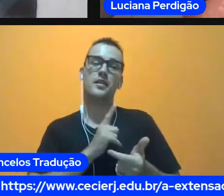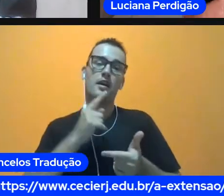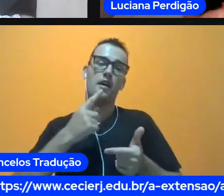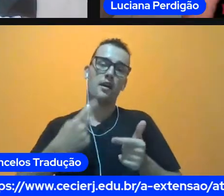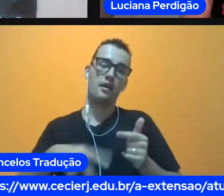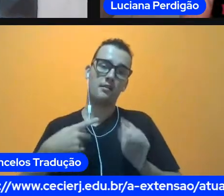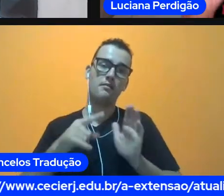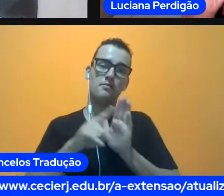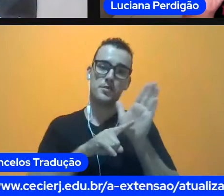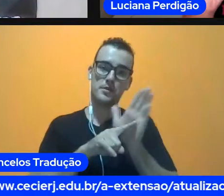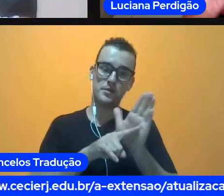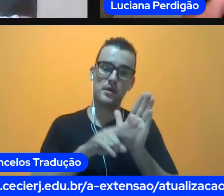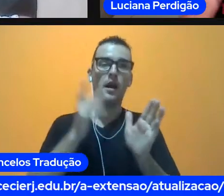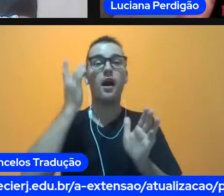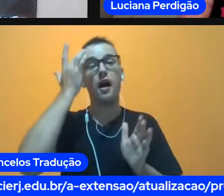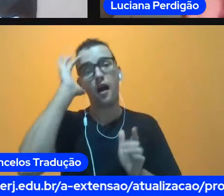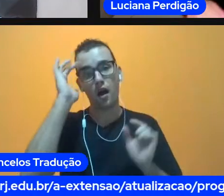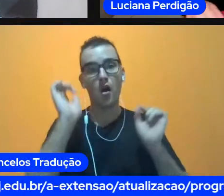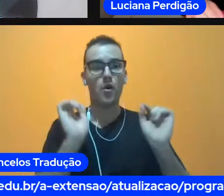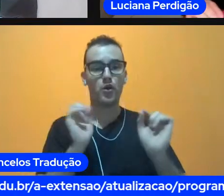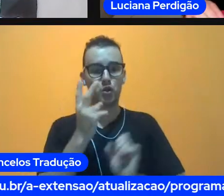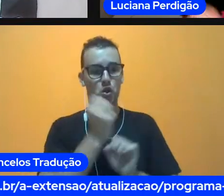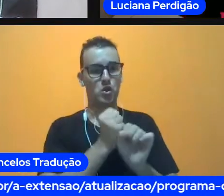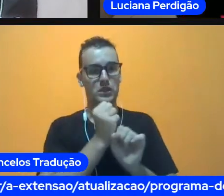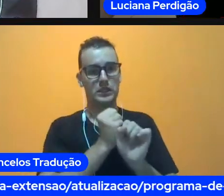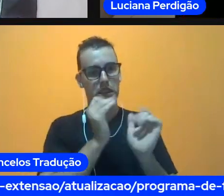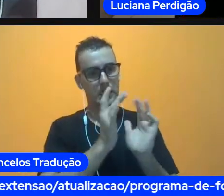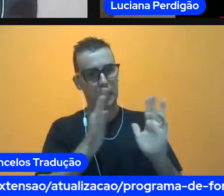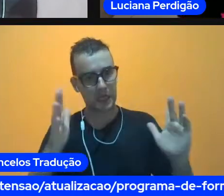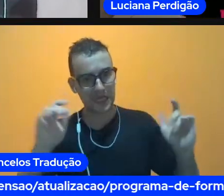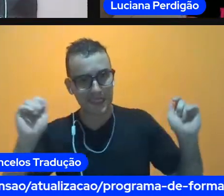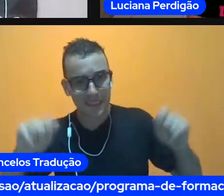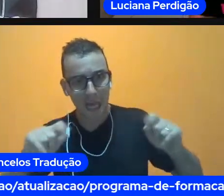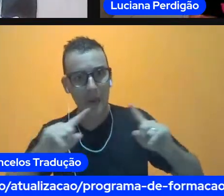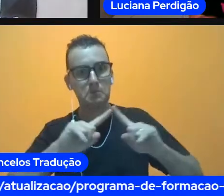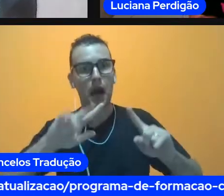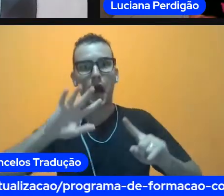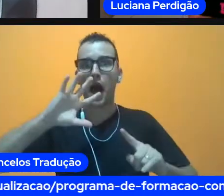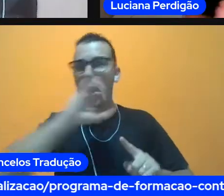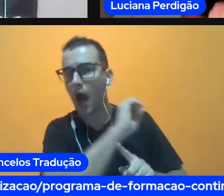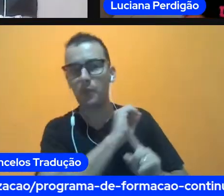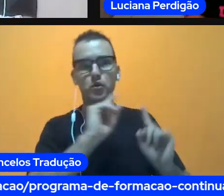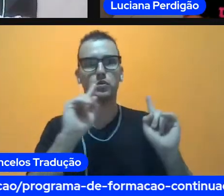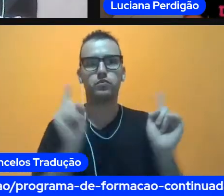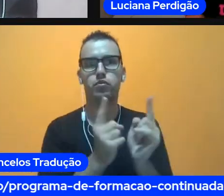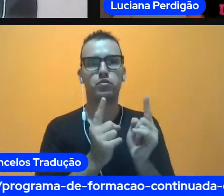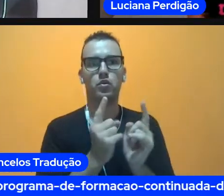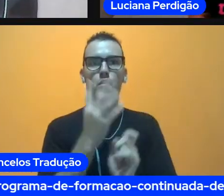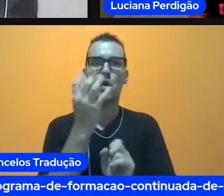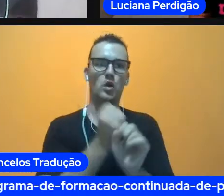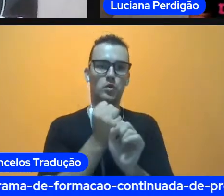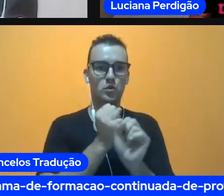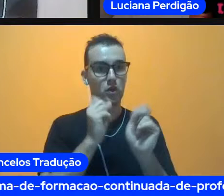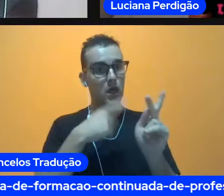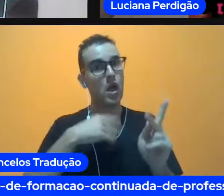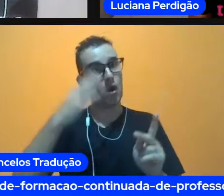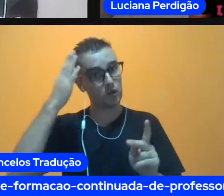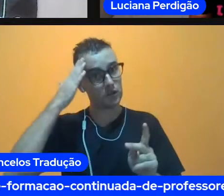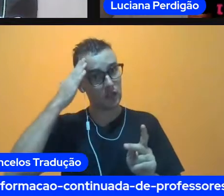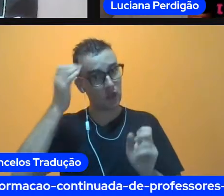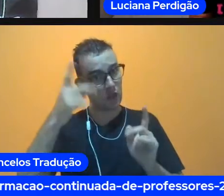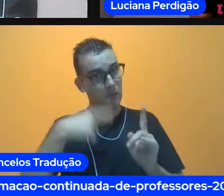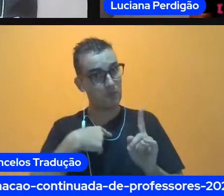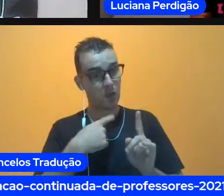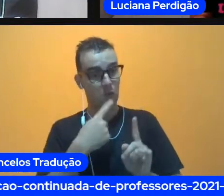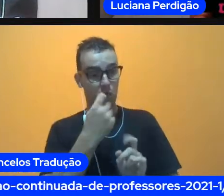né? A gente acha que 2 anos é muito tempo, mas passa assim. 4 anos, eu já sei disso, eu estou no meu primeiro